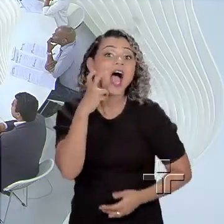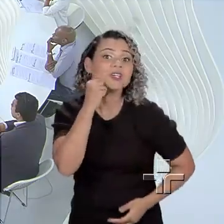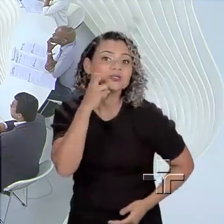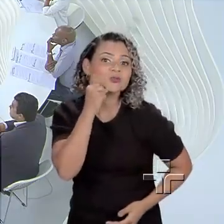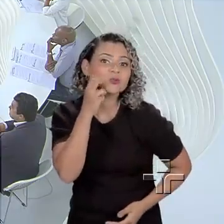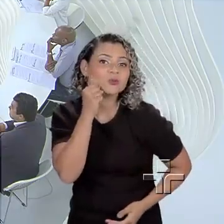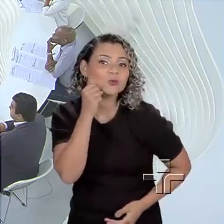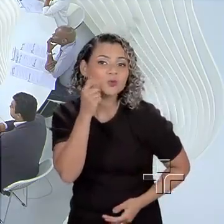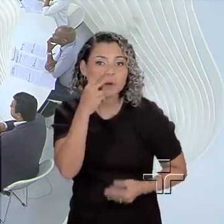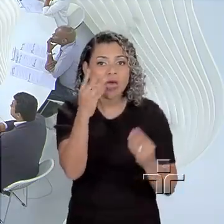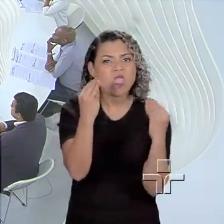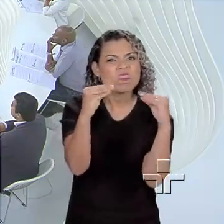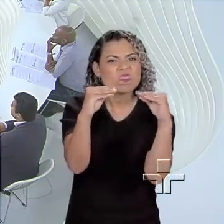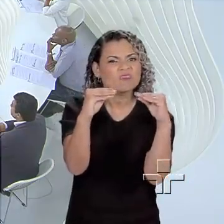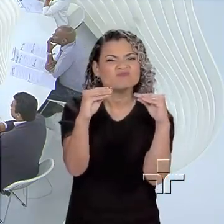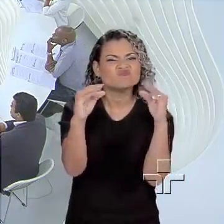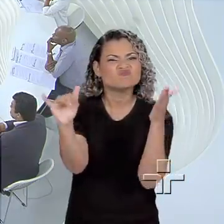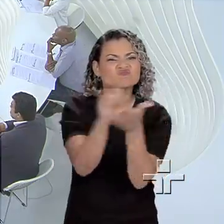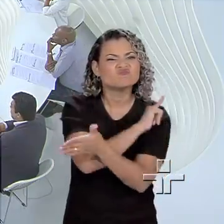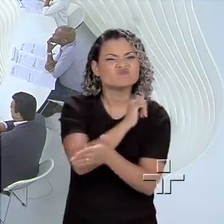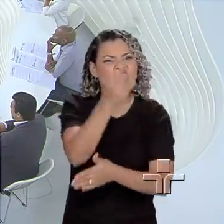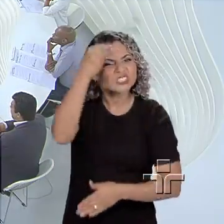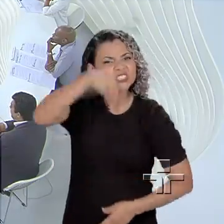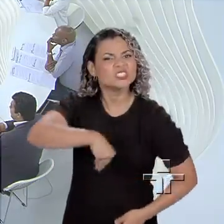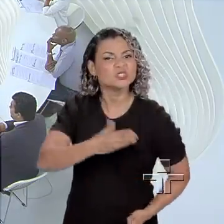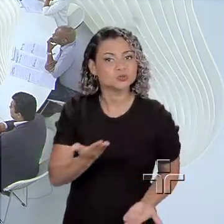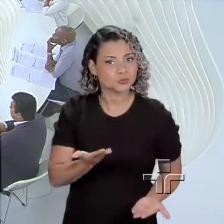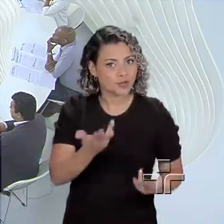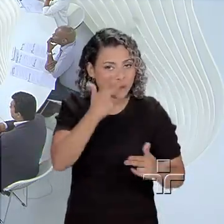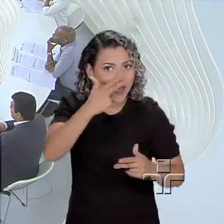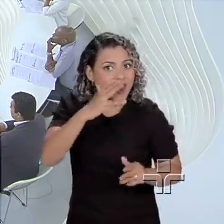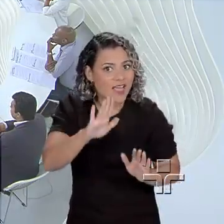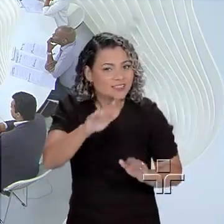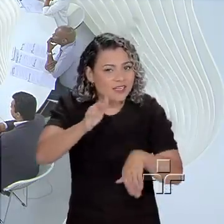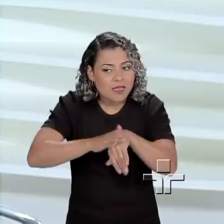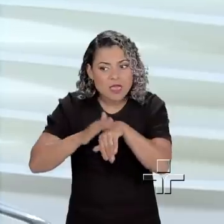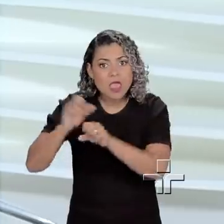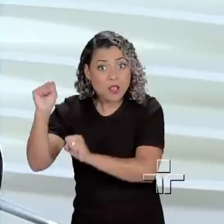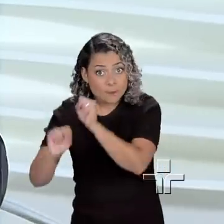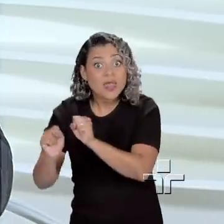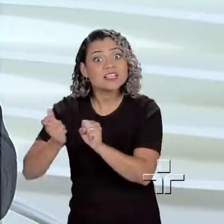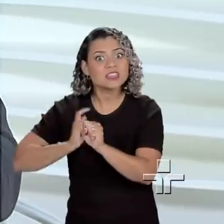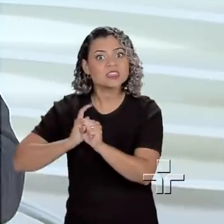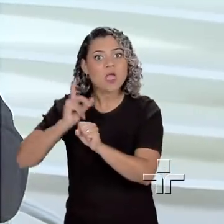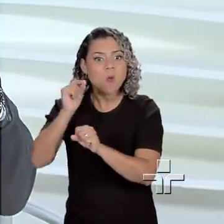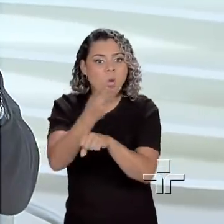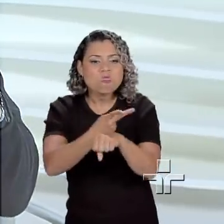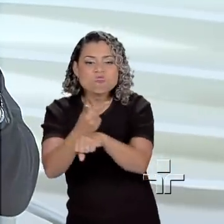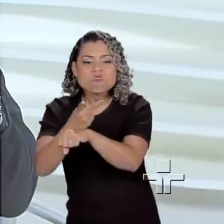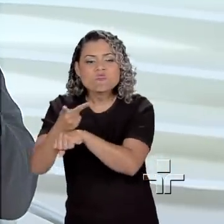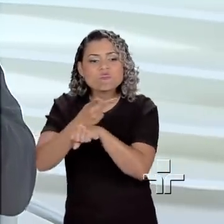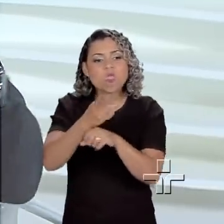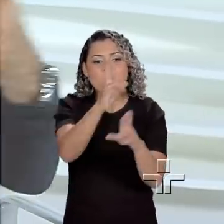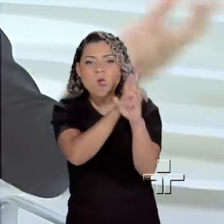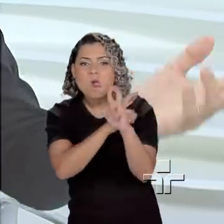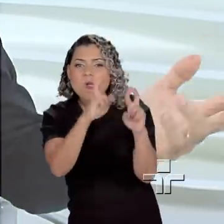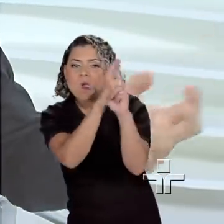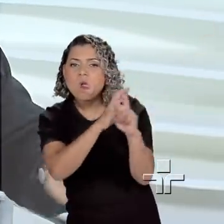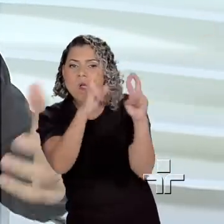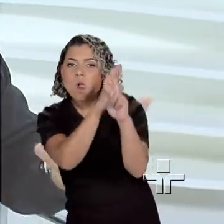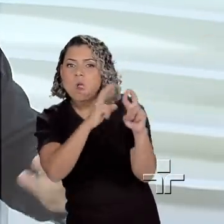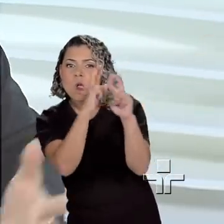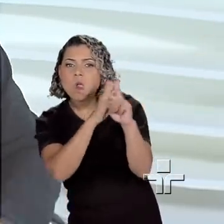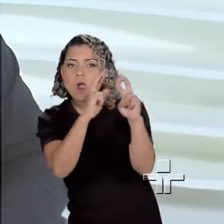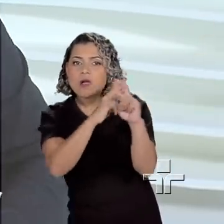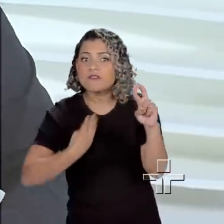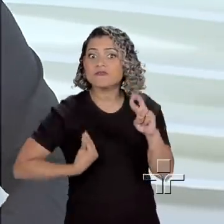e alguém publicou um paper sobre a diferença entre o que você rascunhou e você efetivamente postou depois para analisar o seu